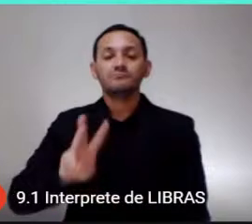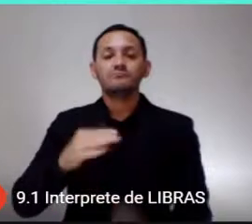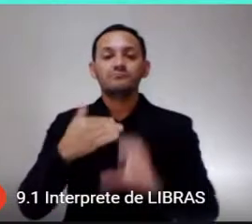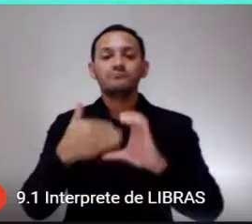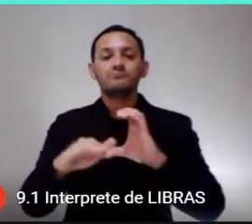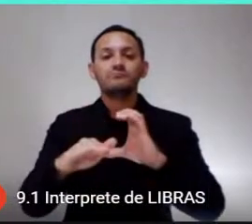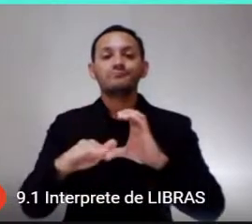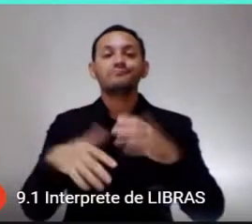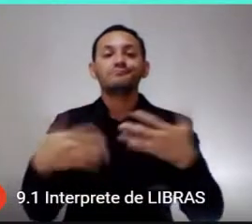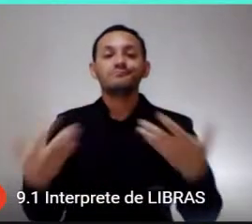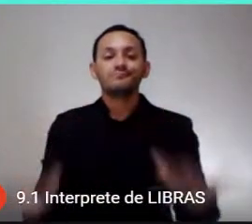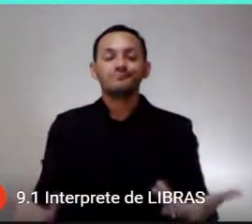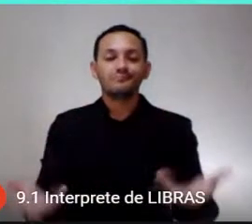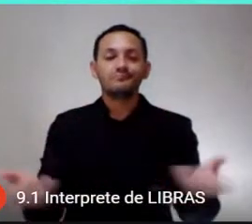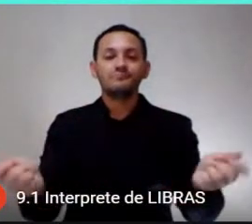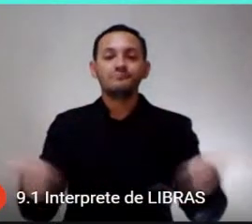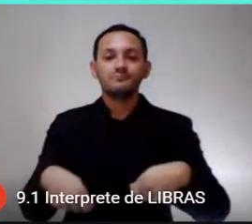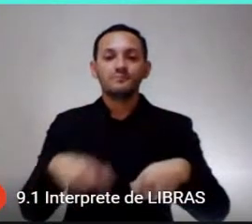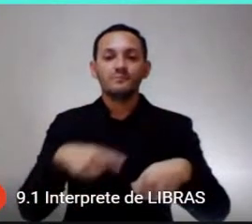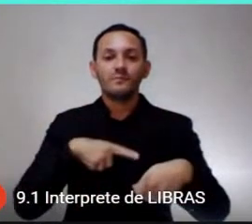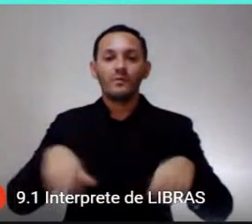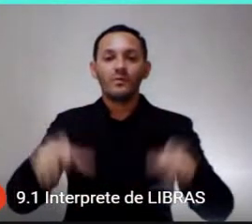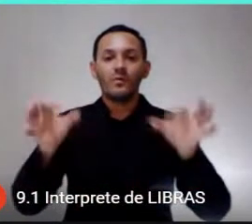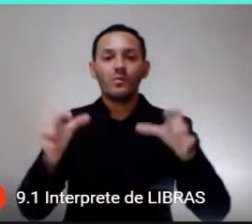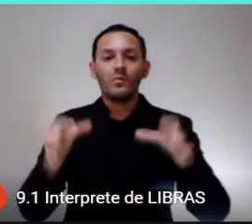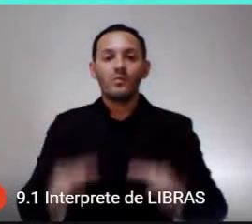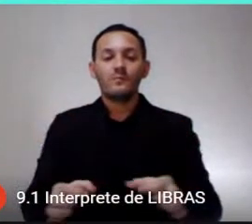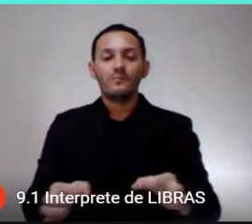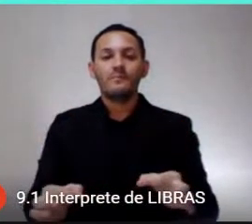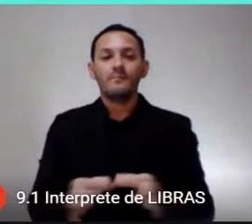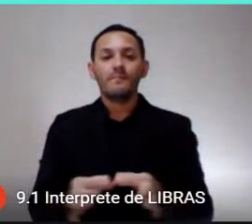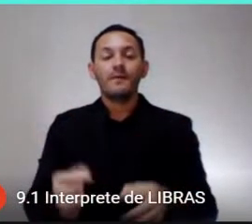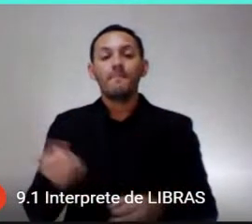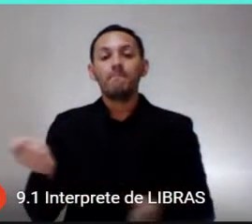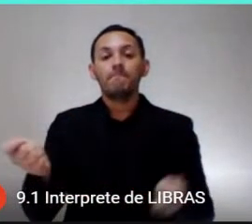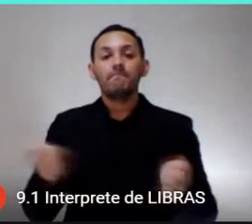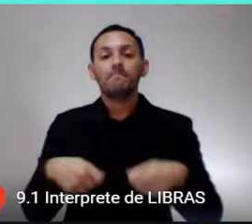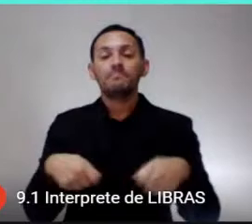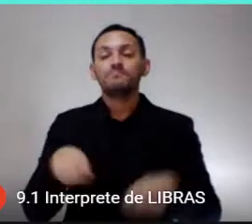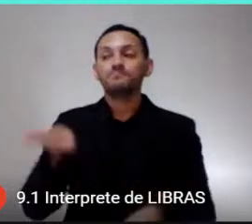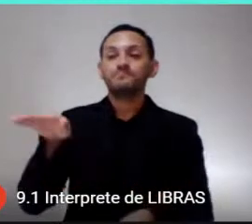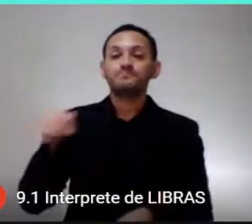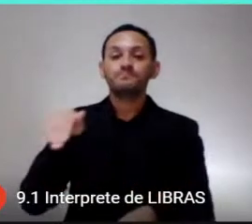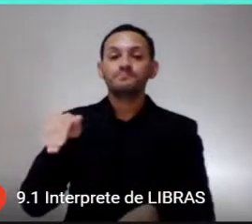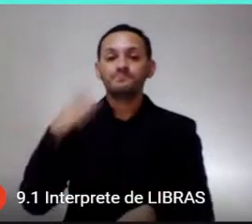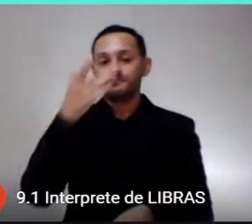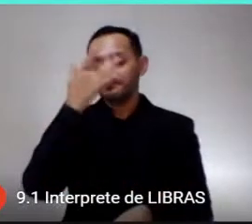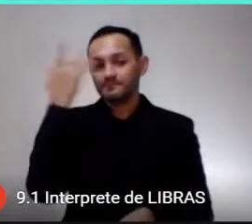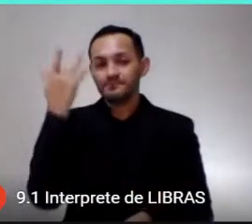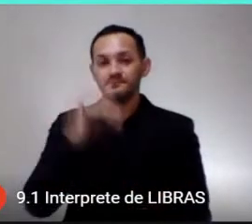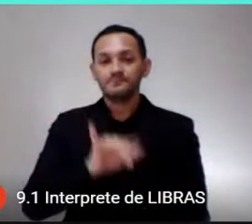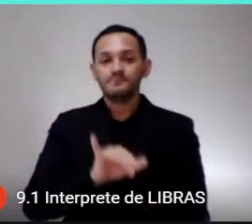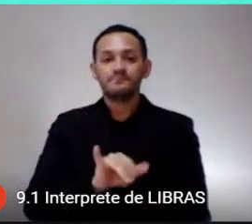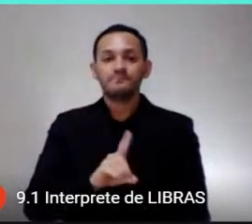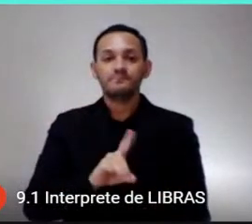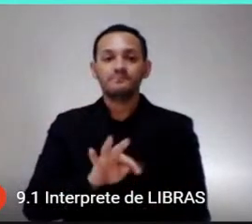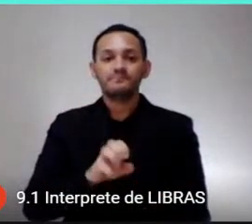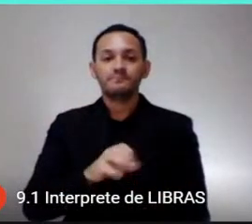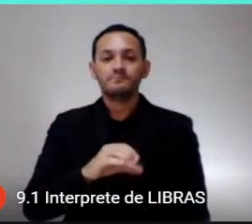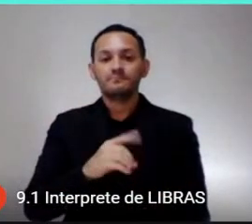ali estar-se-ia dando uma nova possibilidade de intimação. Então, você poderia fazer intimação tanto pelo